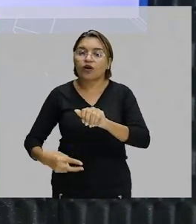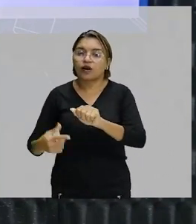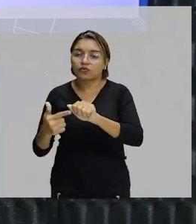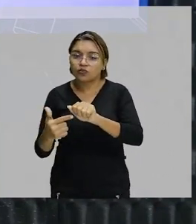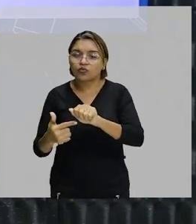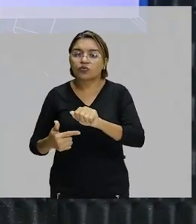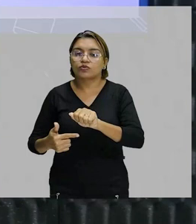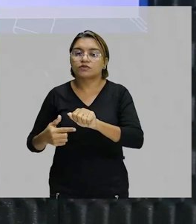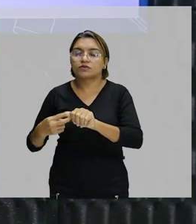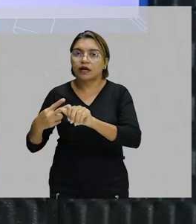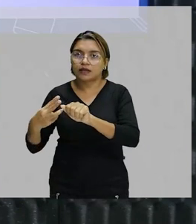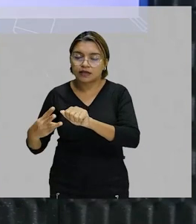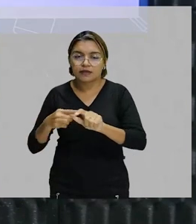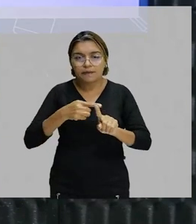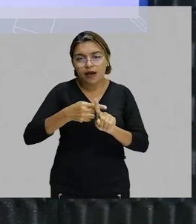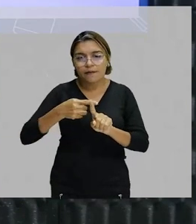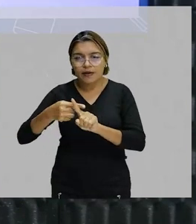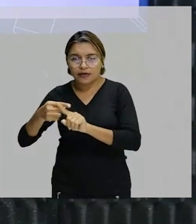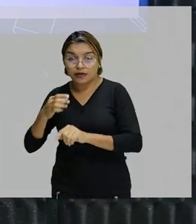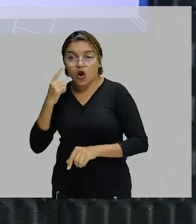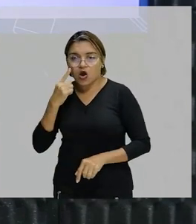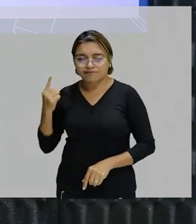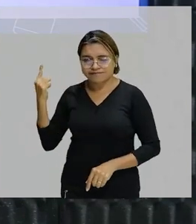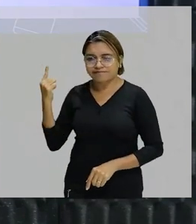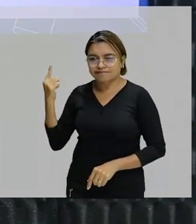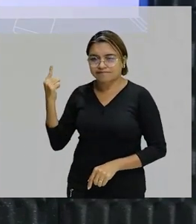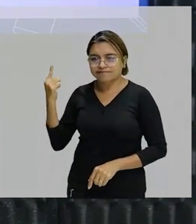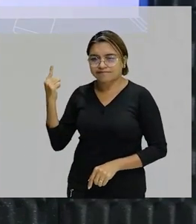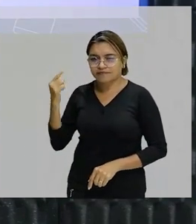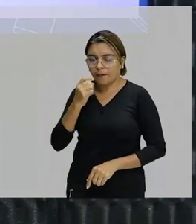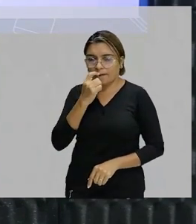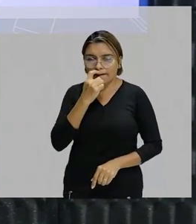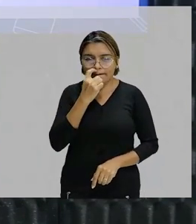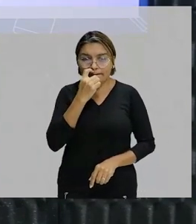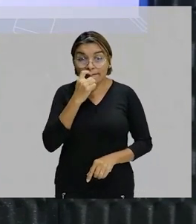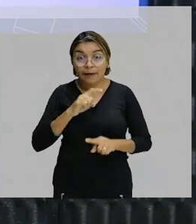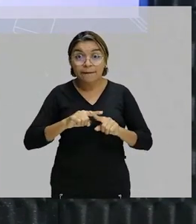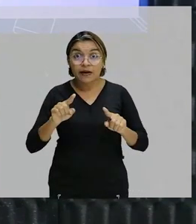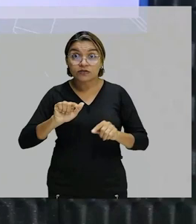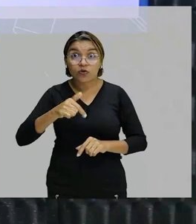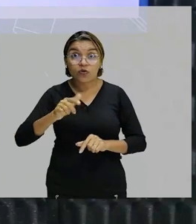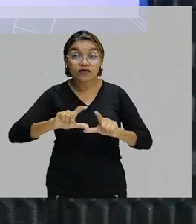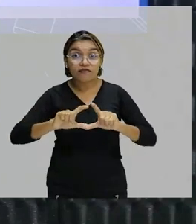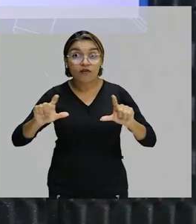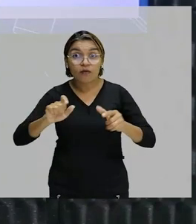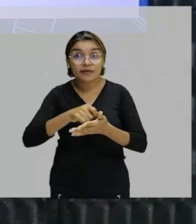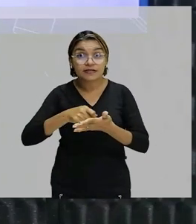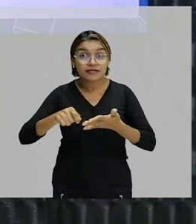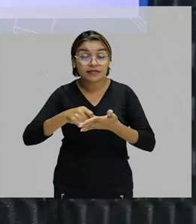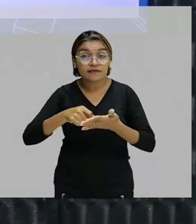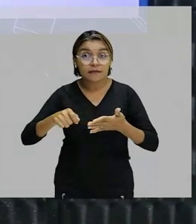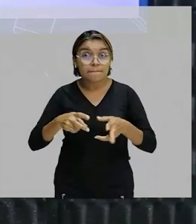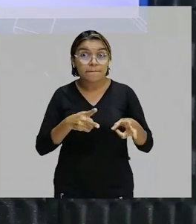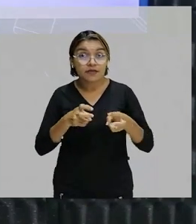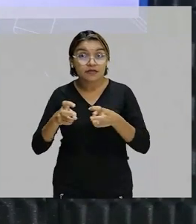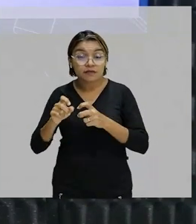A3 assim sucessivamente an - 2 an -1 e a n mas eu tenho outra forma de escrever isso perceba que aqui